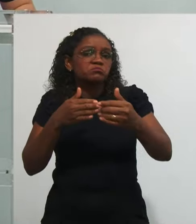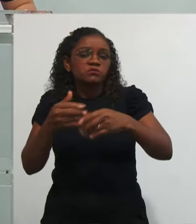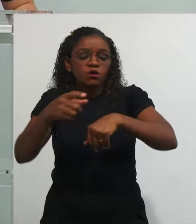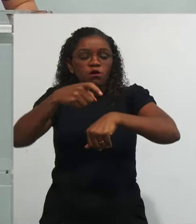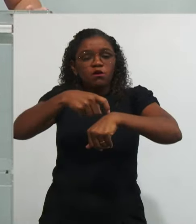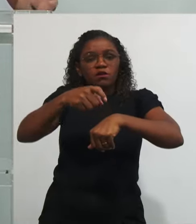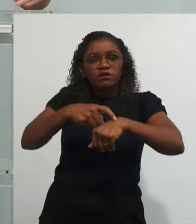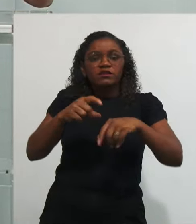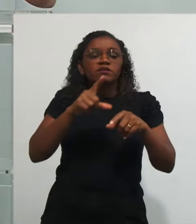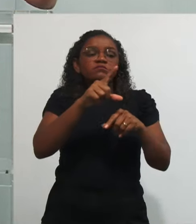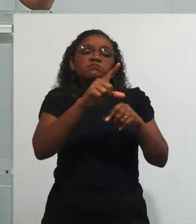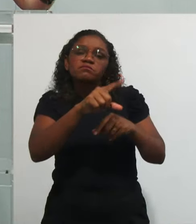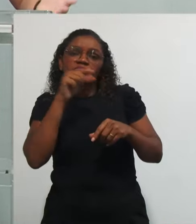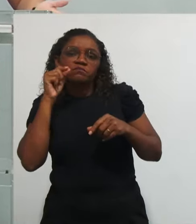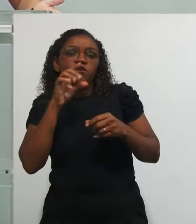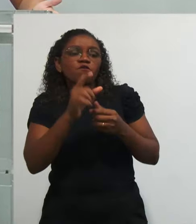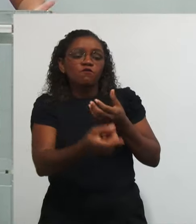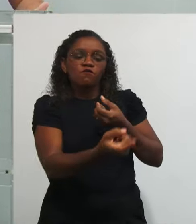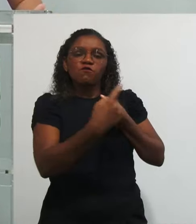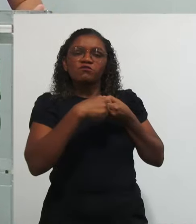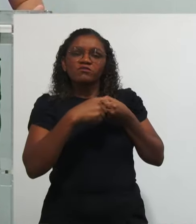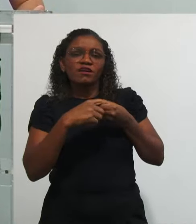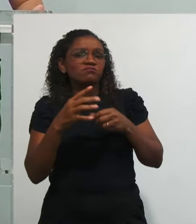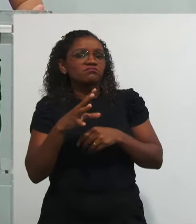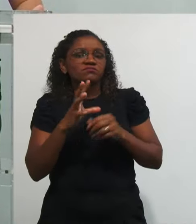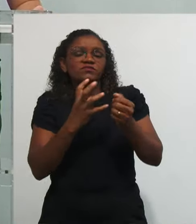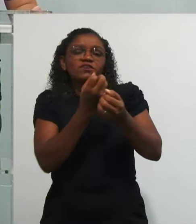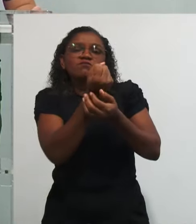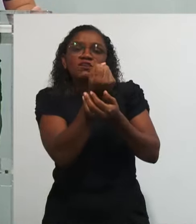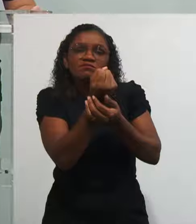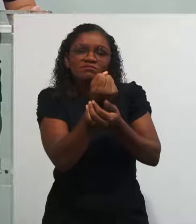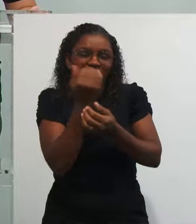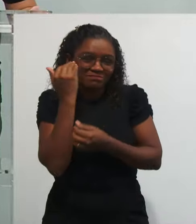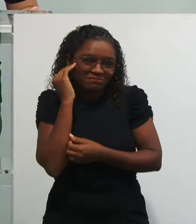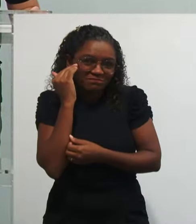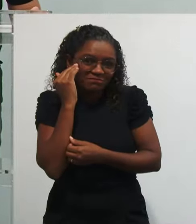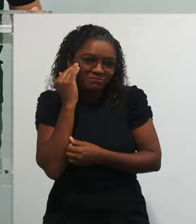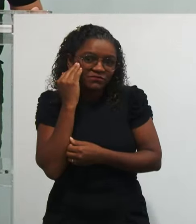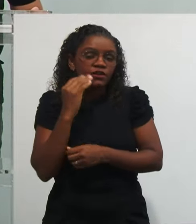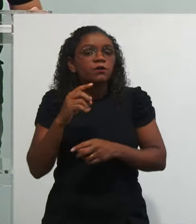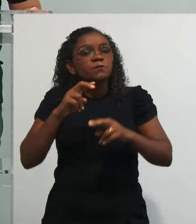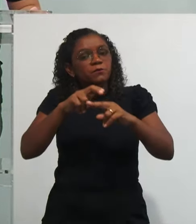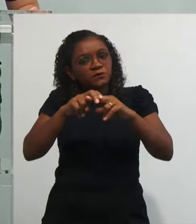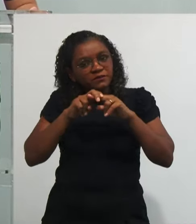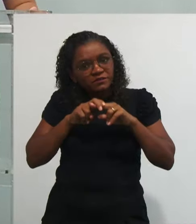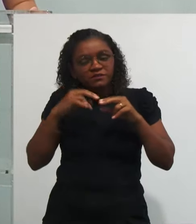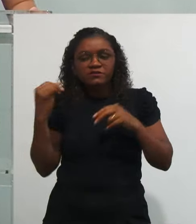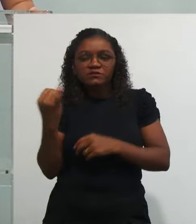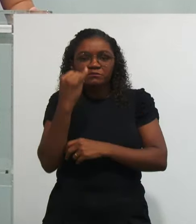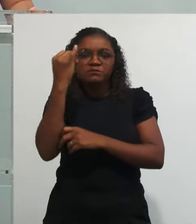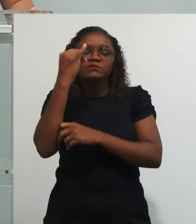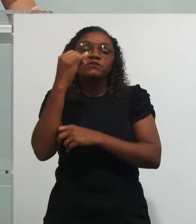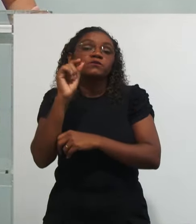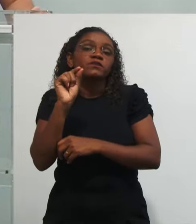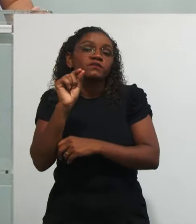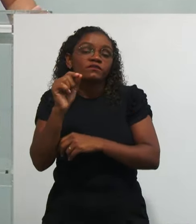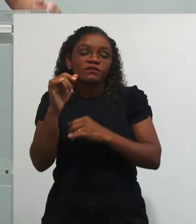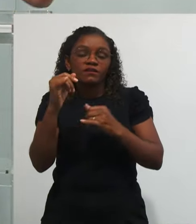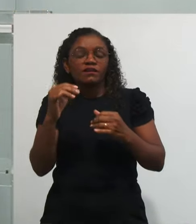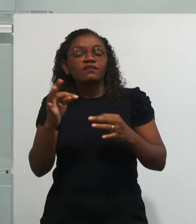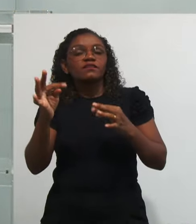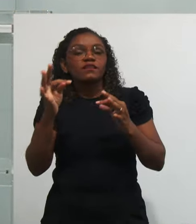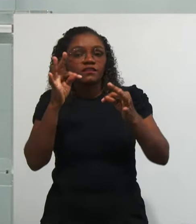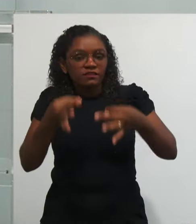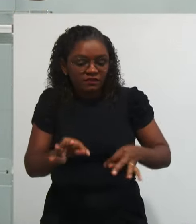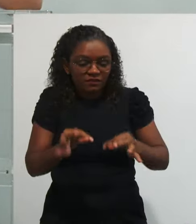seu aparelho então perceba que são tecnologias que vieram não somente para favorecer aí as empresas mas também